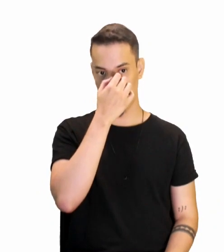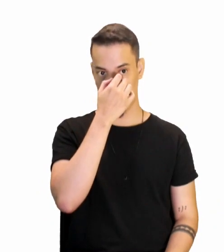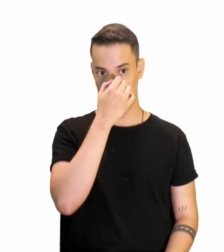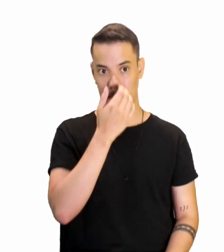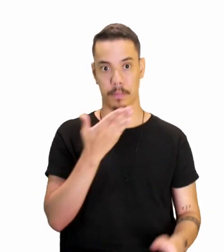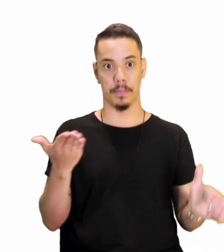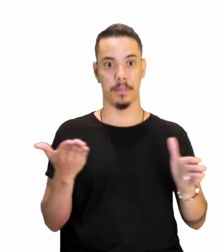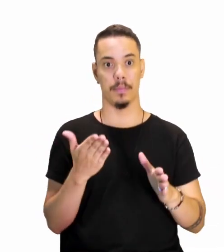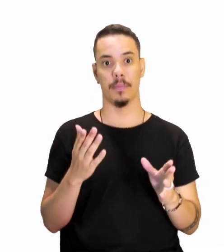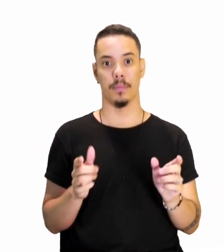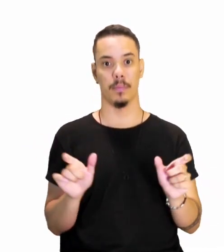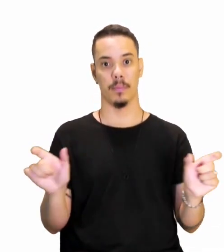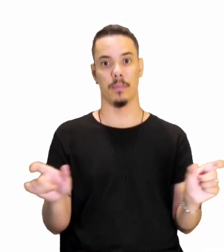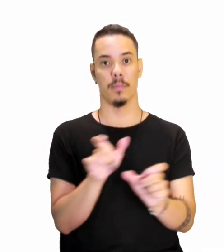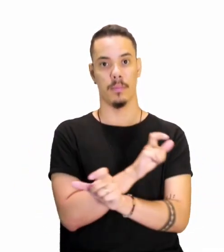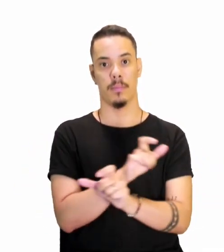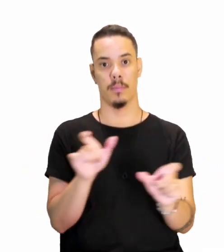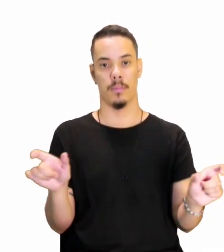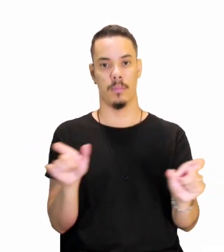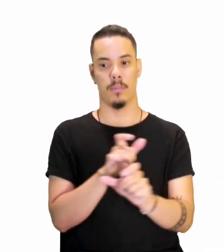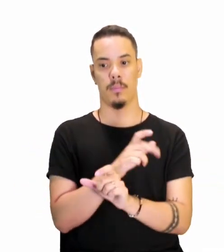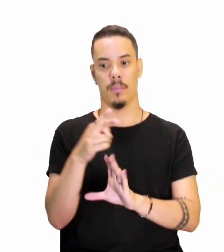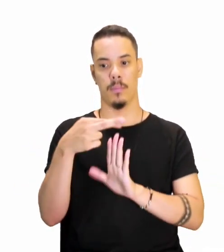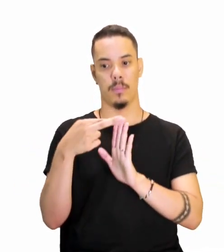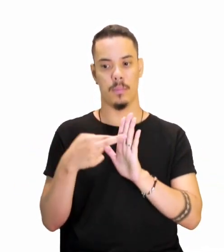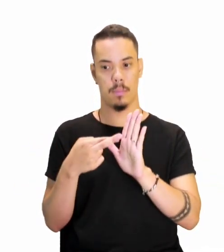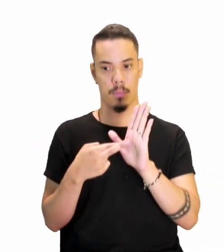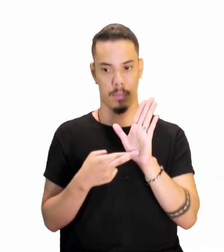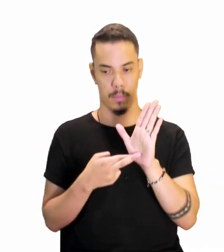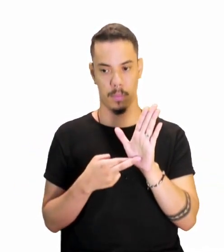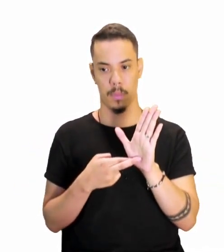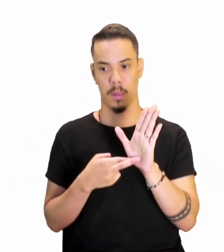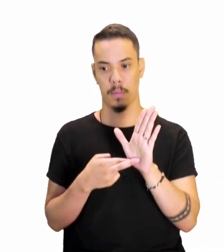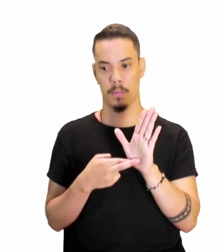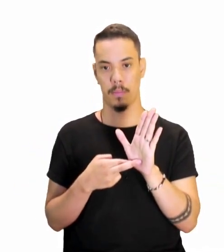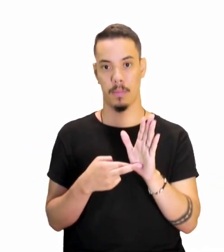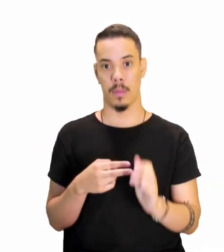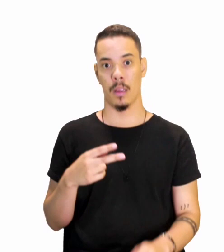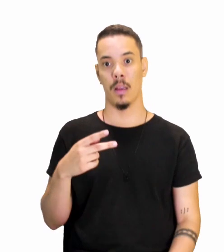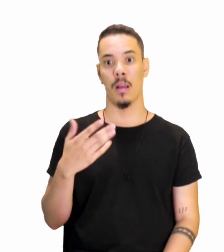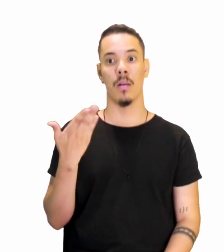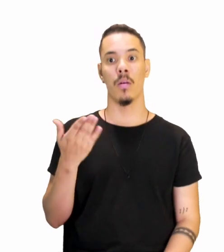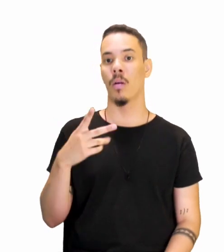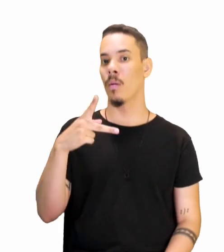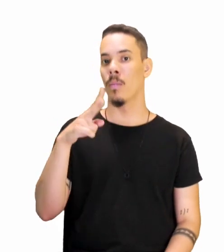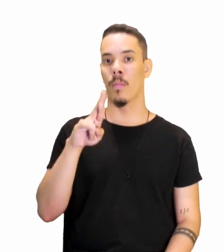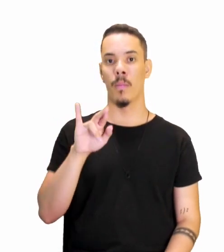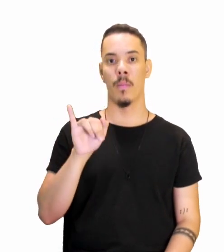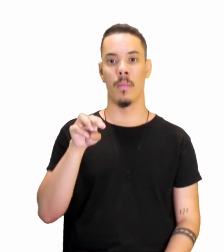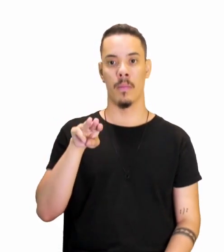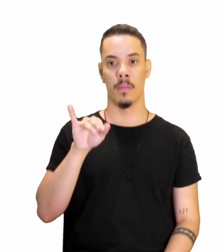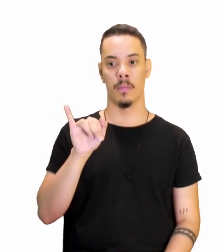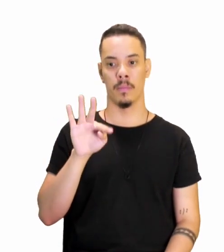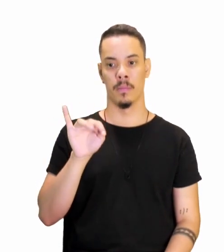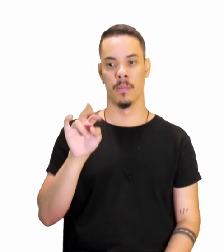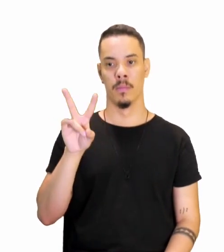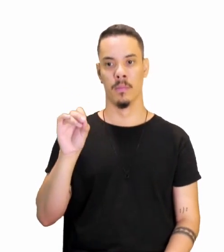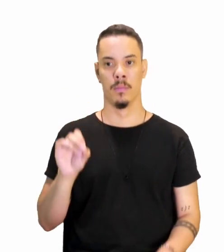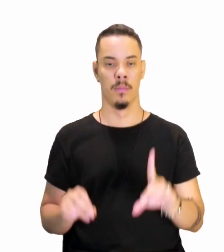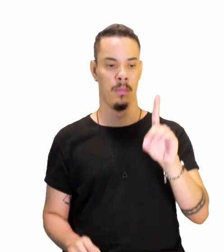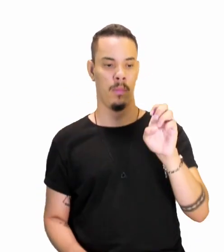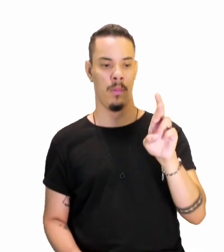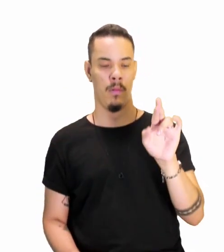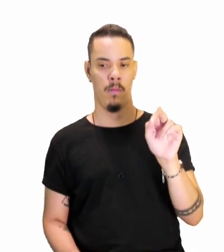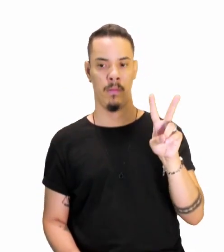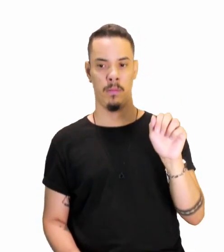à posição, né? Olha só, primitivo e derivado. Quando